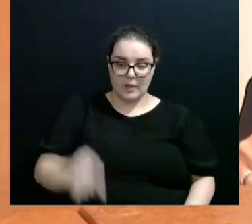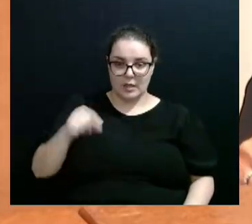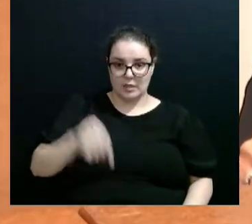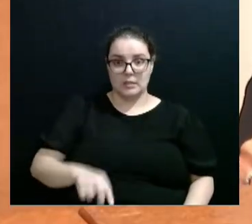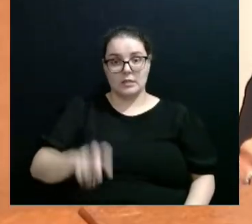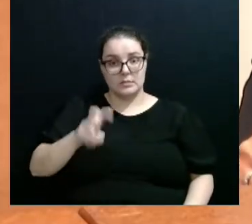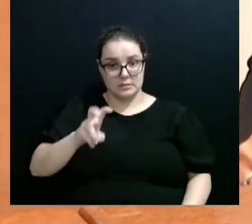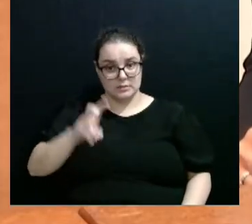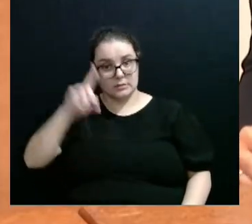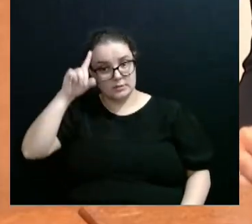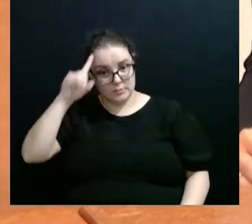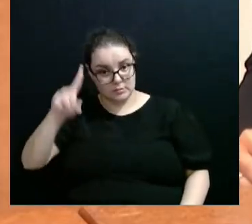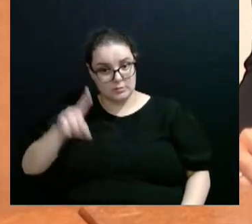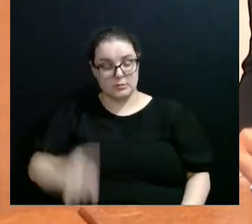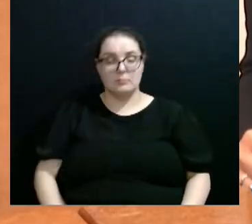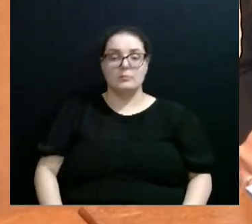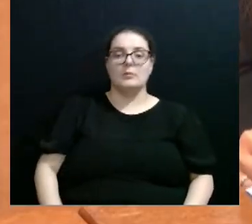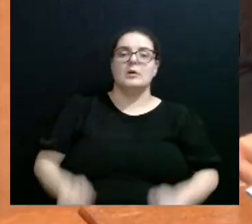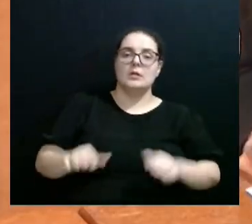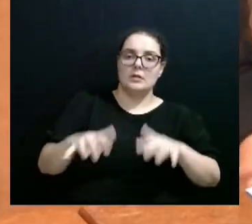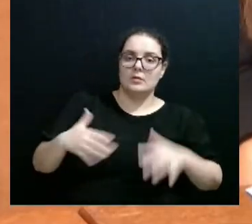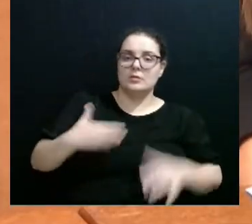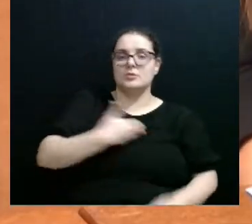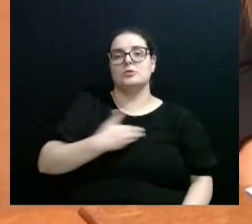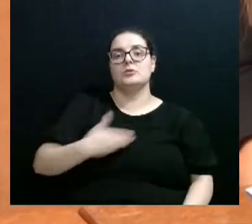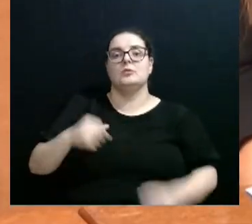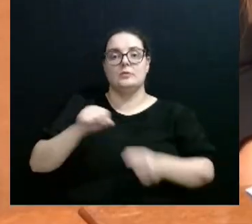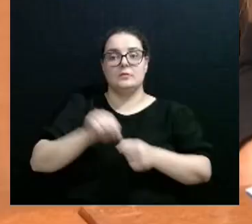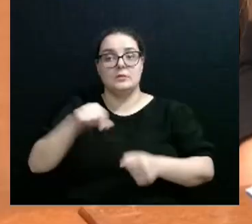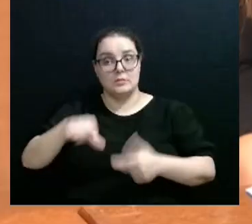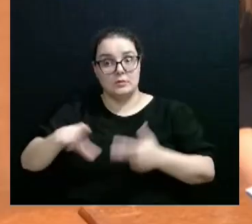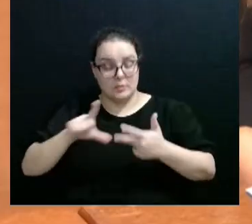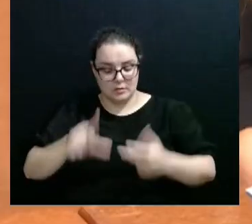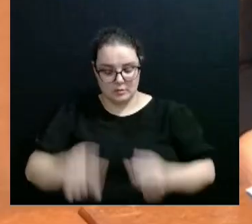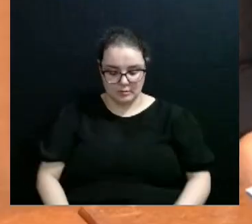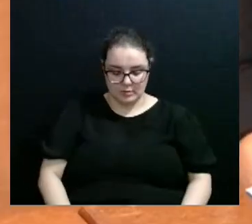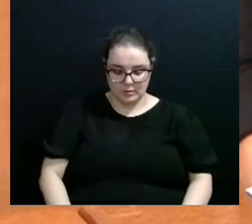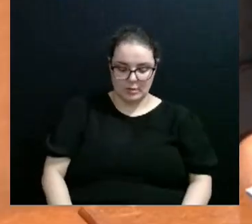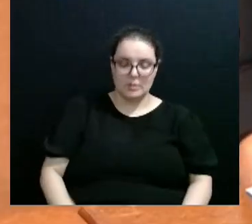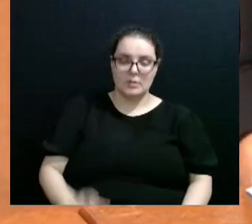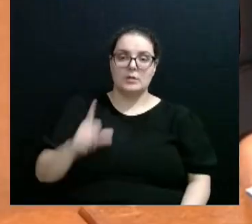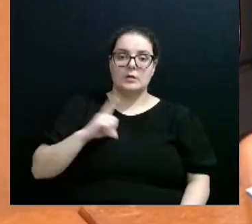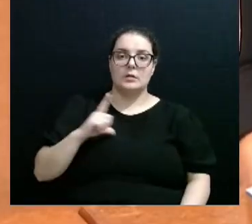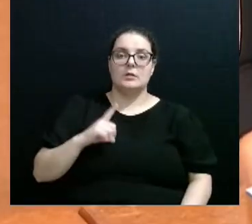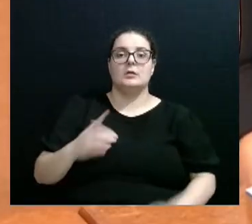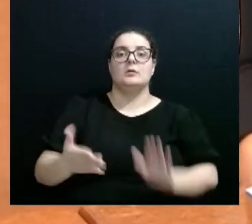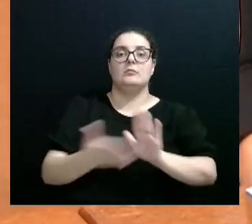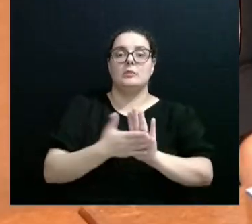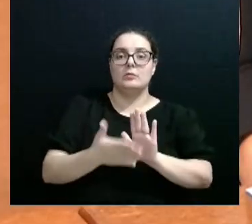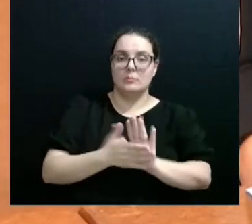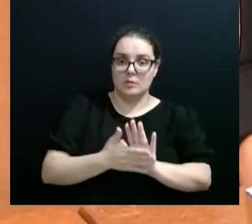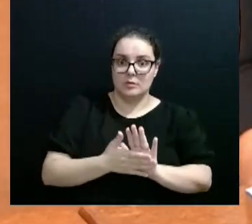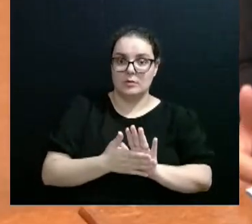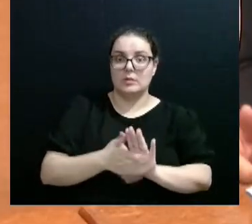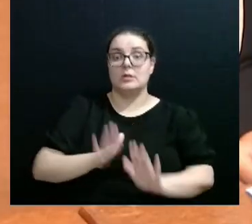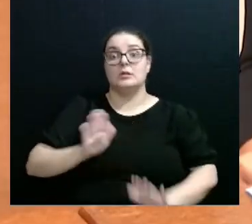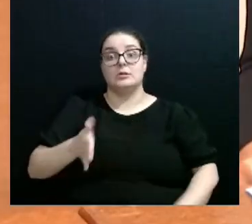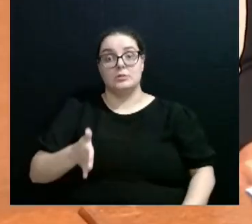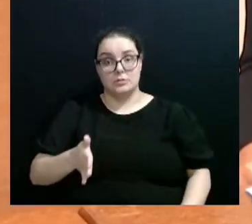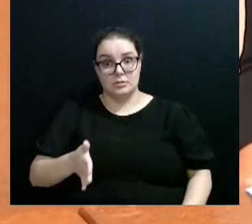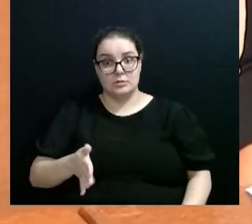audiência pública que nós fizemos aqui no Legislativo, houve proposituras e a gente já está com um